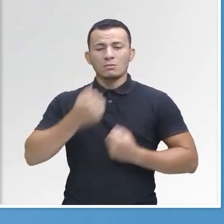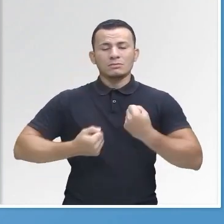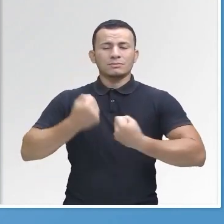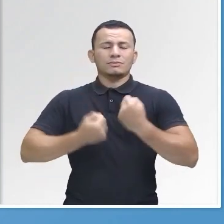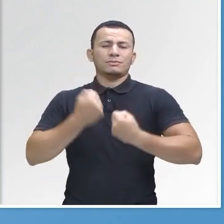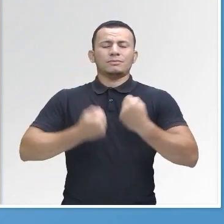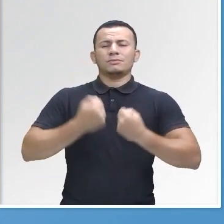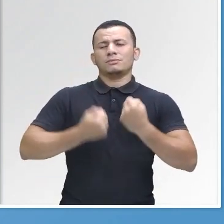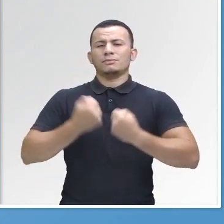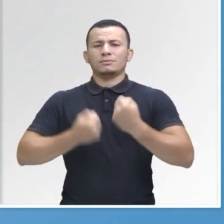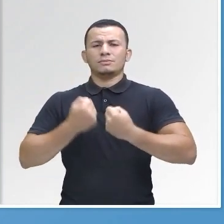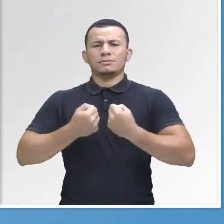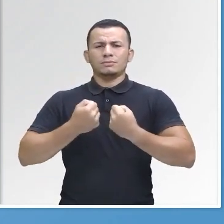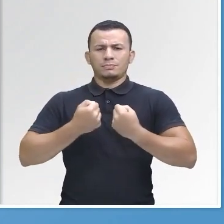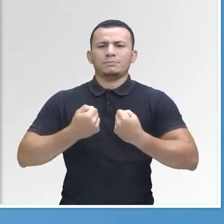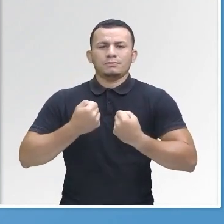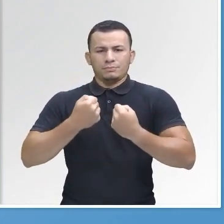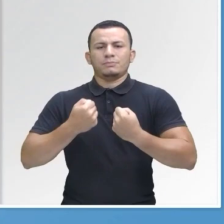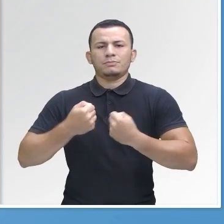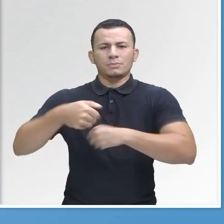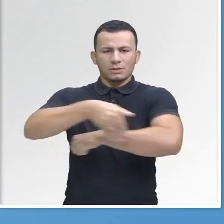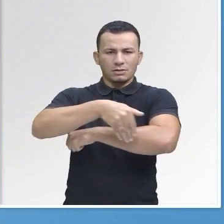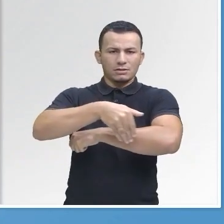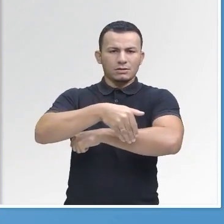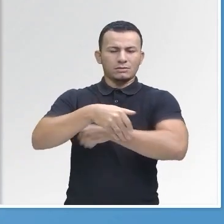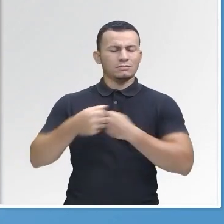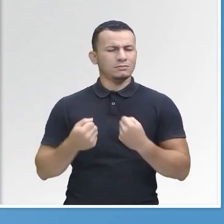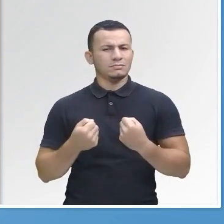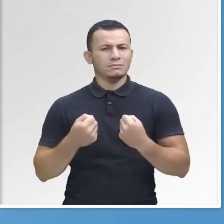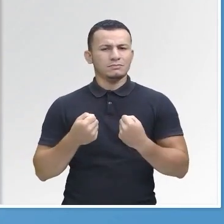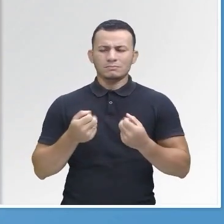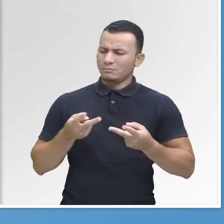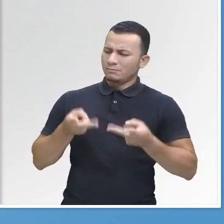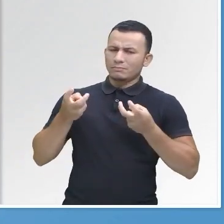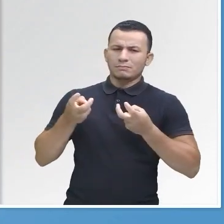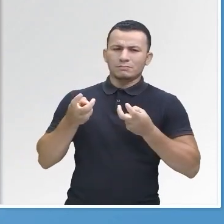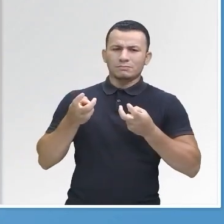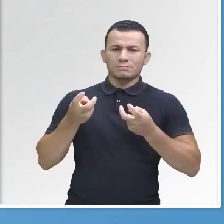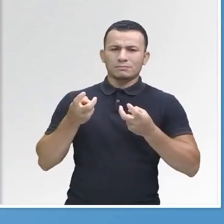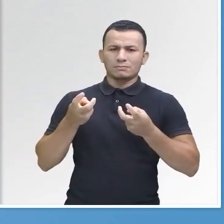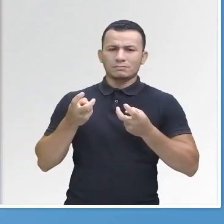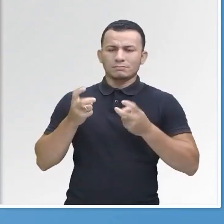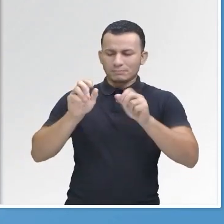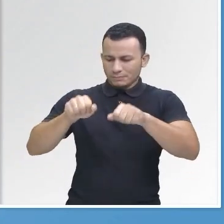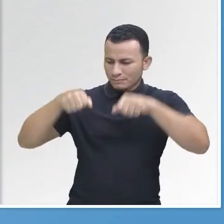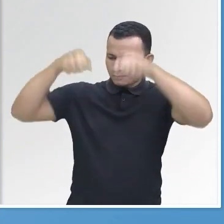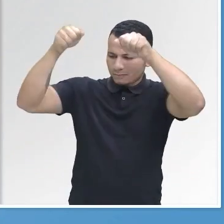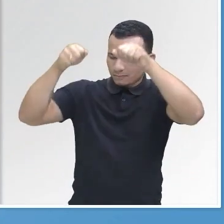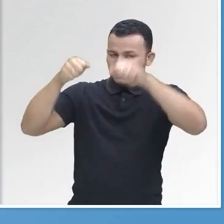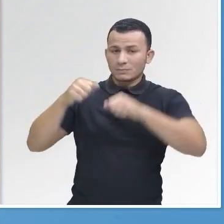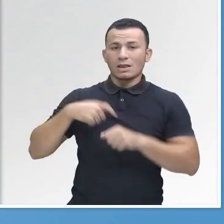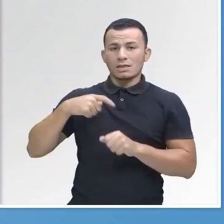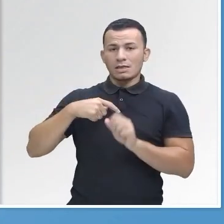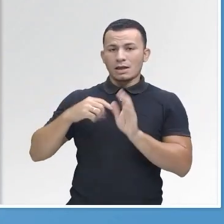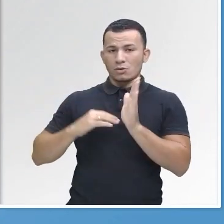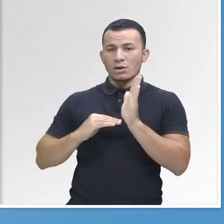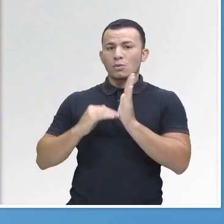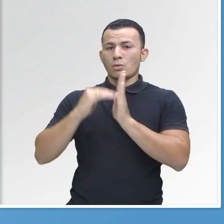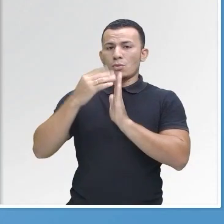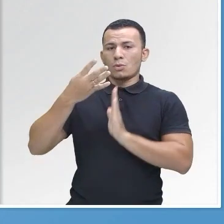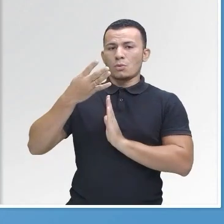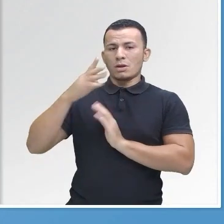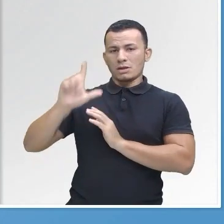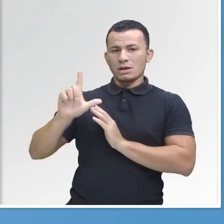e, de repente, o carro parou no meio da estrada. Foi então que ele pegou um galão vazio no qual cabiam 4 litros e foi até o posto